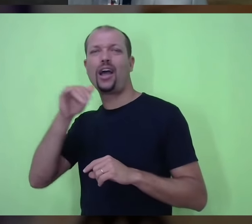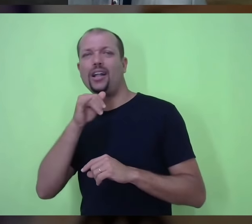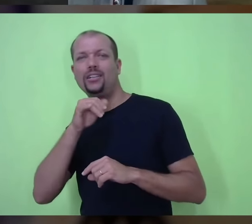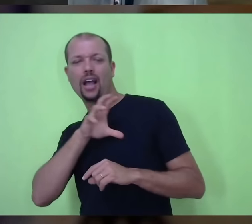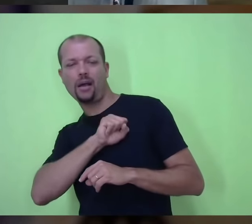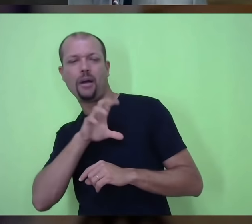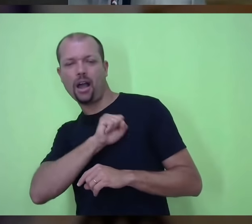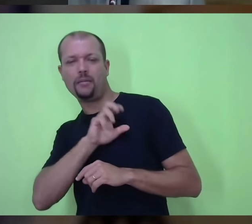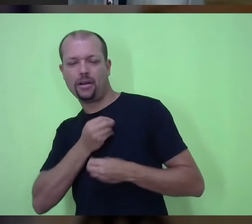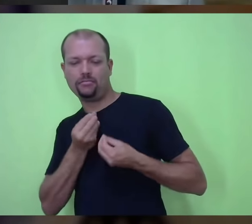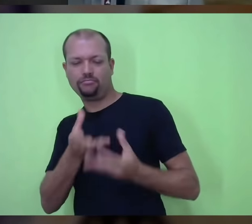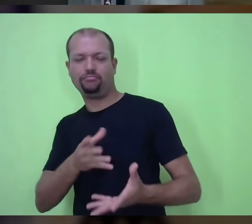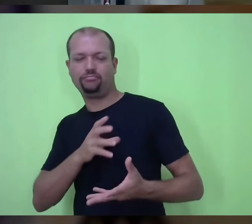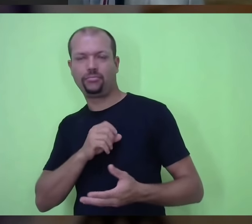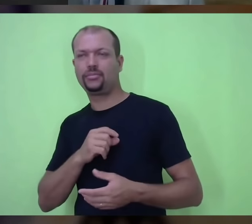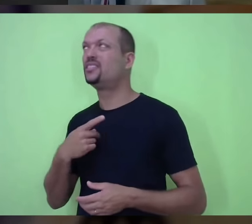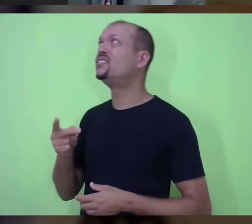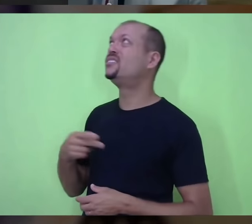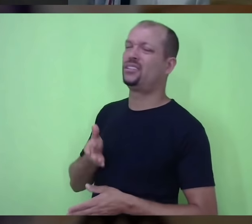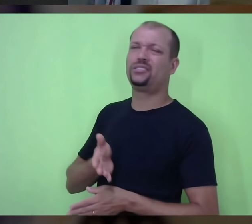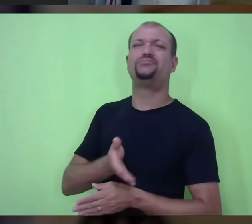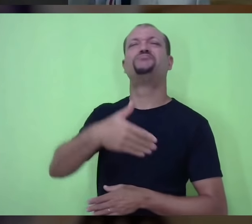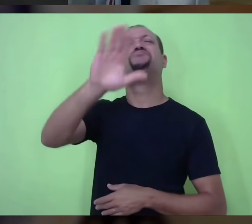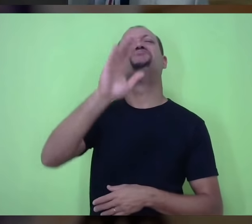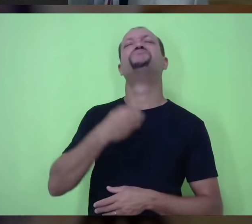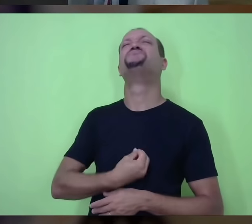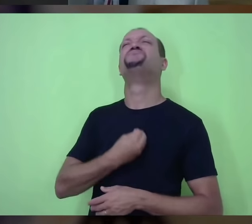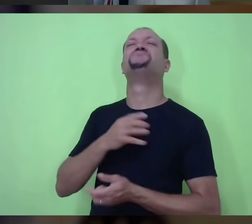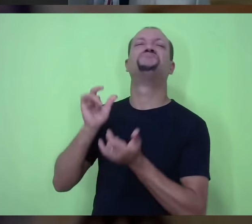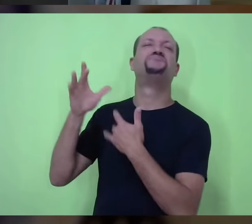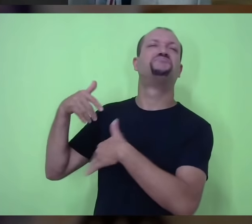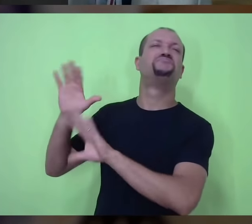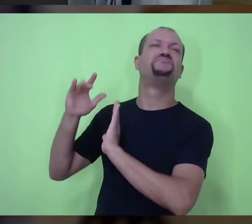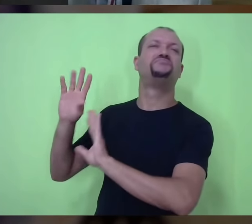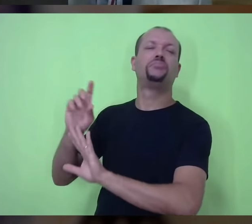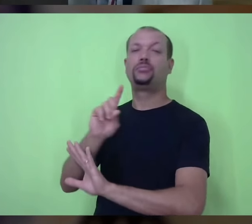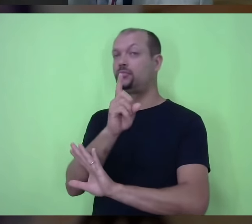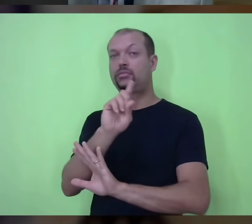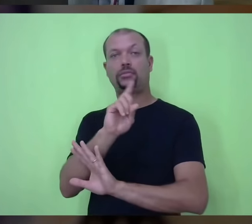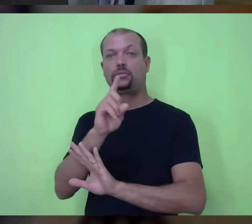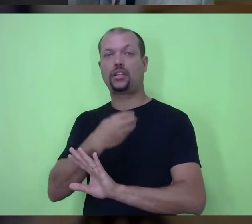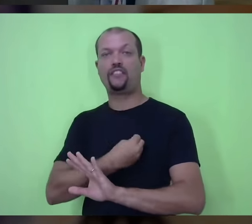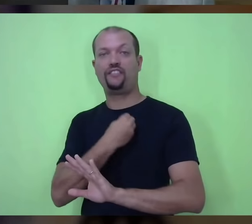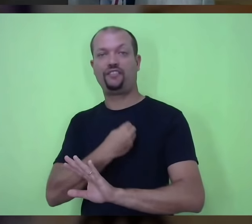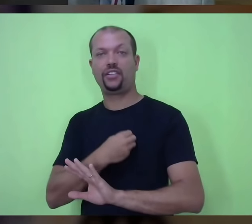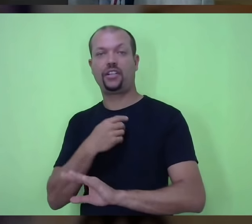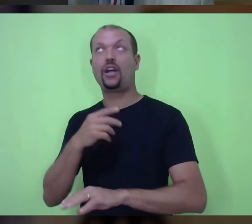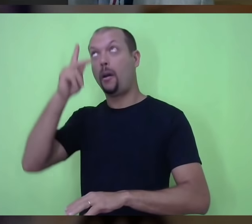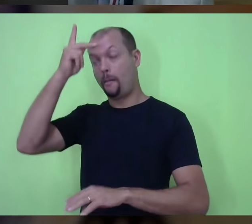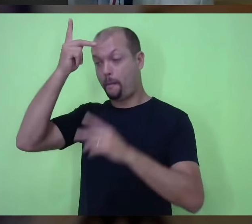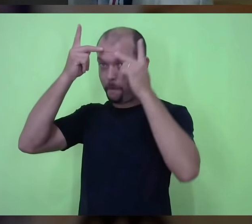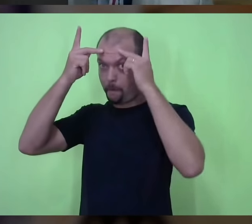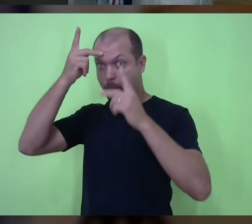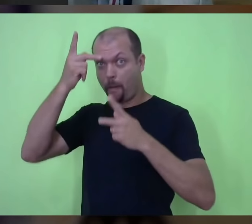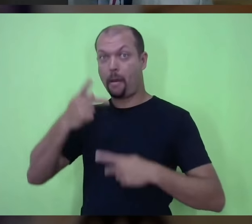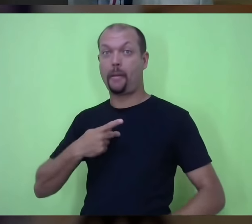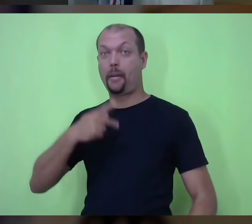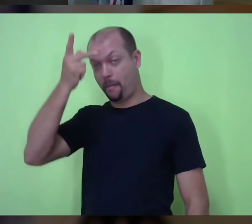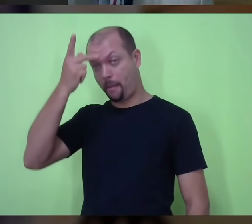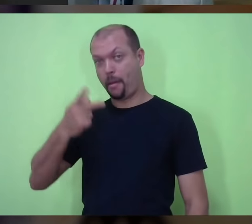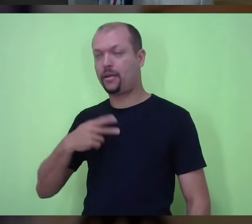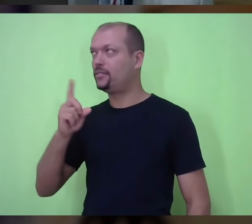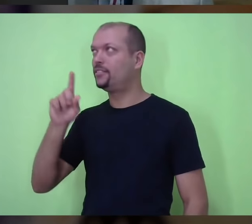ele superama do jeito que a gente é e a gente toca a vida e trai a Deus e faz o que a gente bem quer da nossa cabeça. Não, é o contrário.